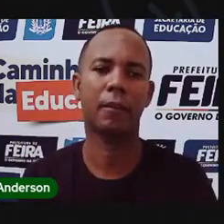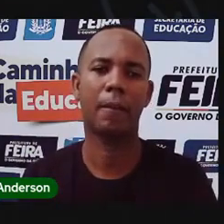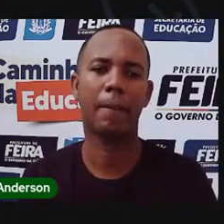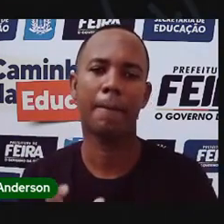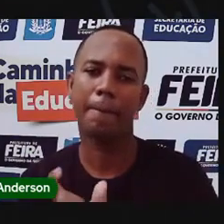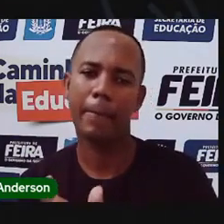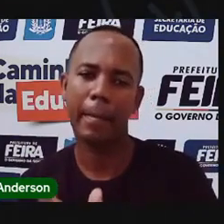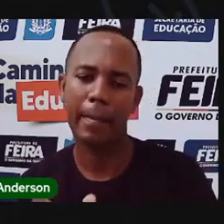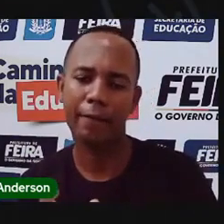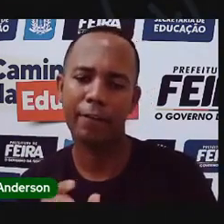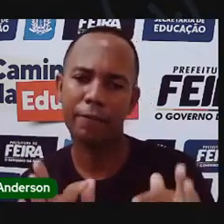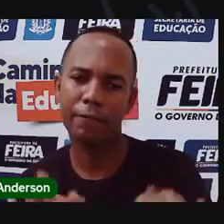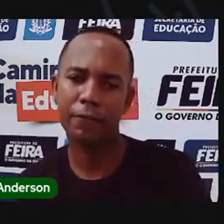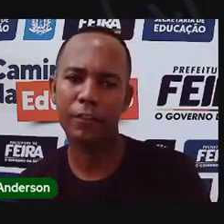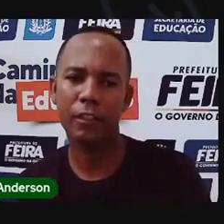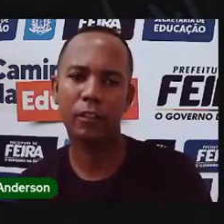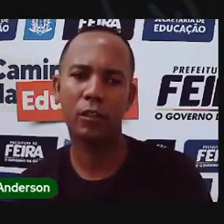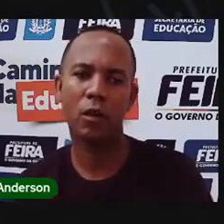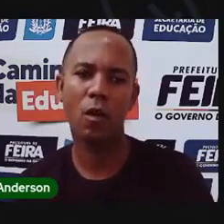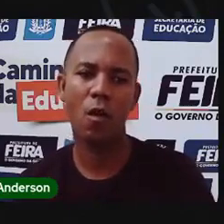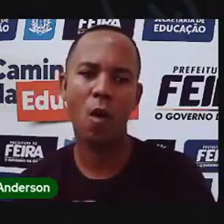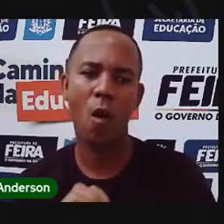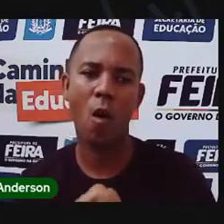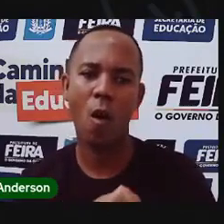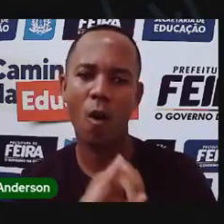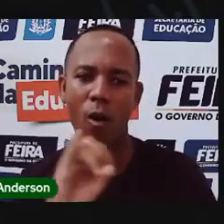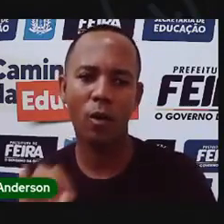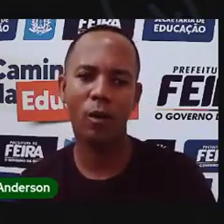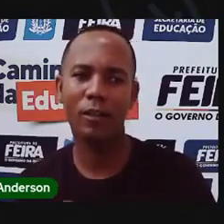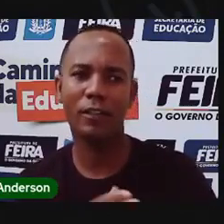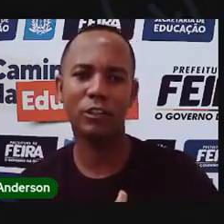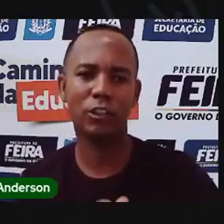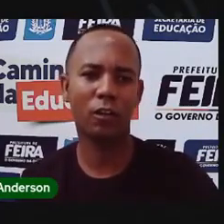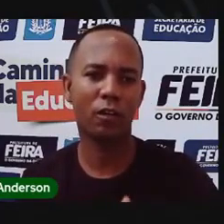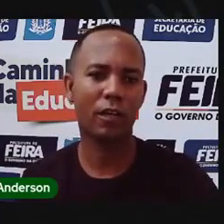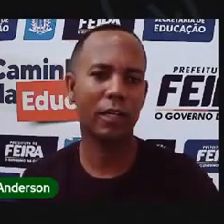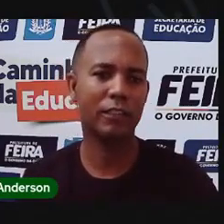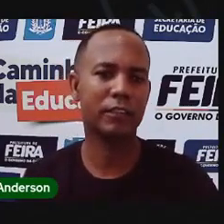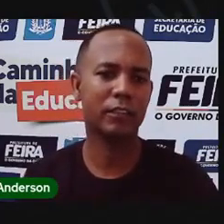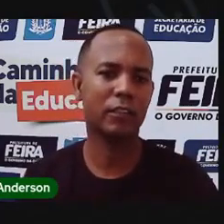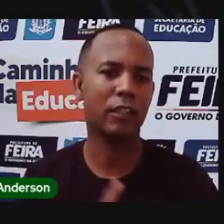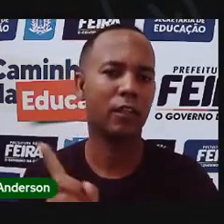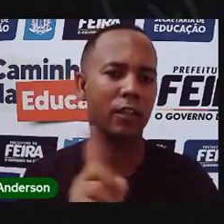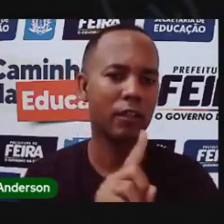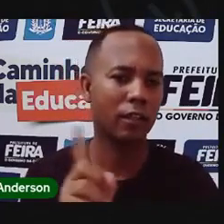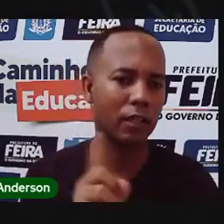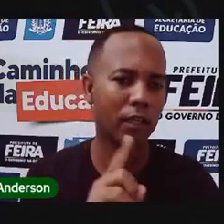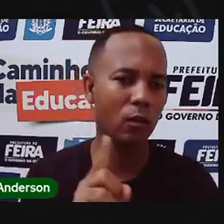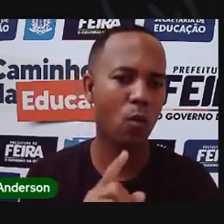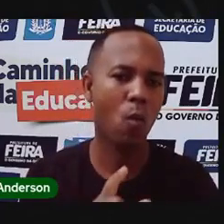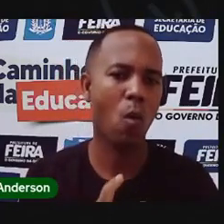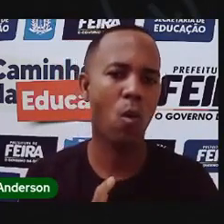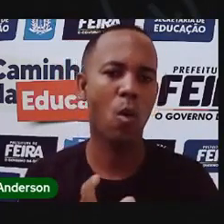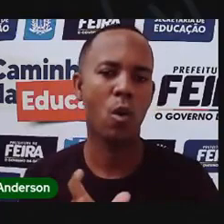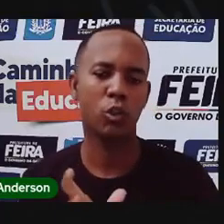Chocolate. E se eu digo, olha o chocolate, e depois eu digo, não, olha o cão que late.